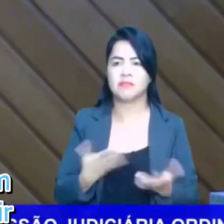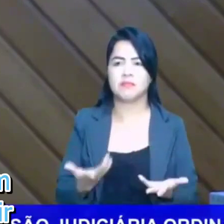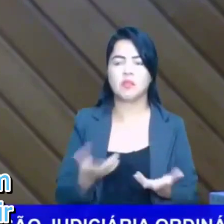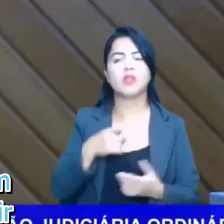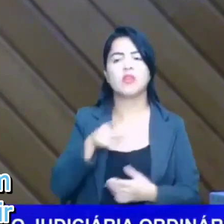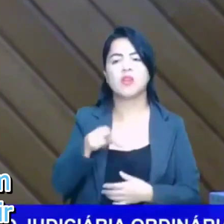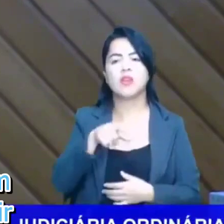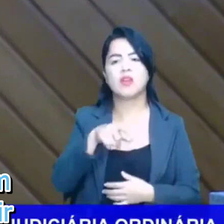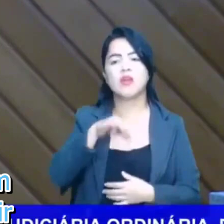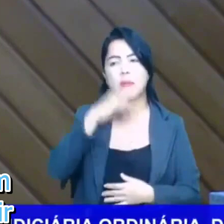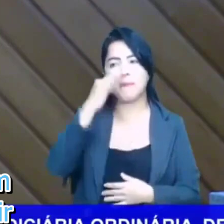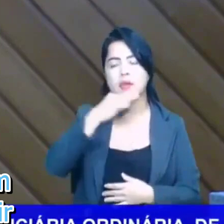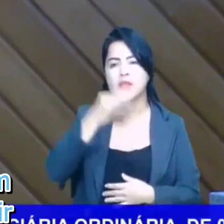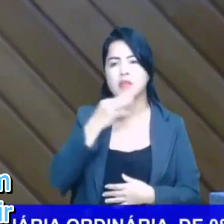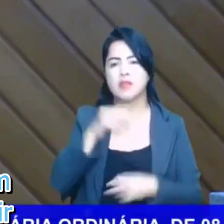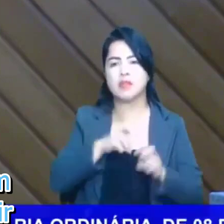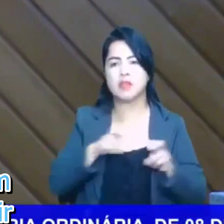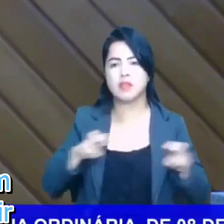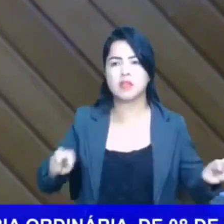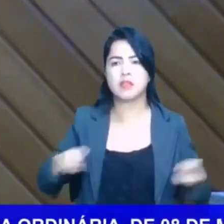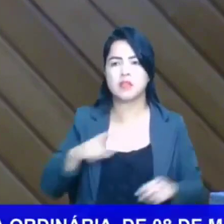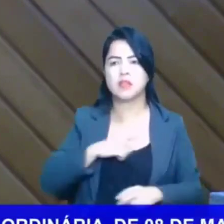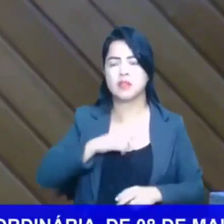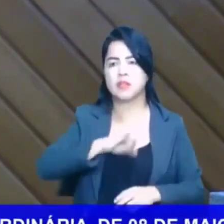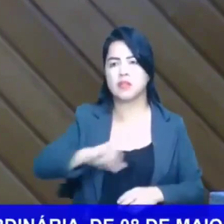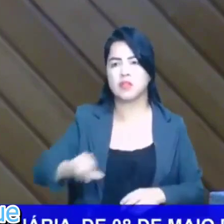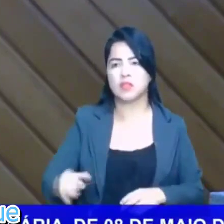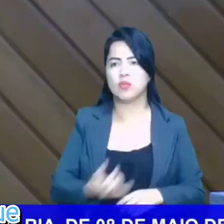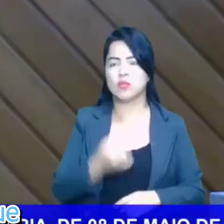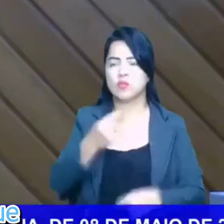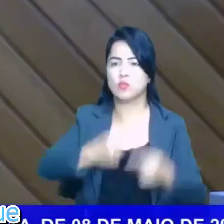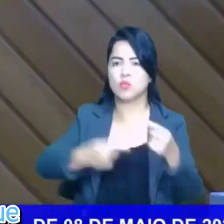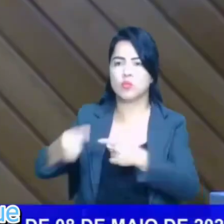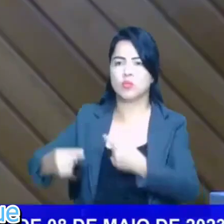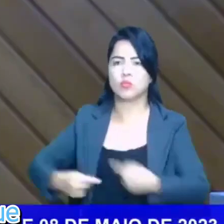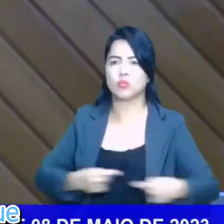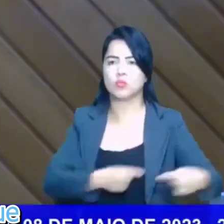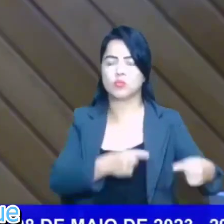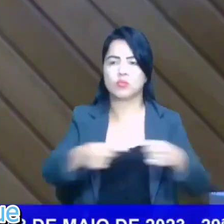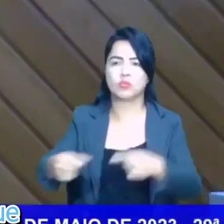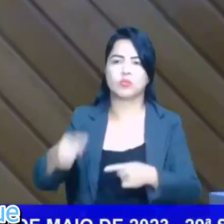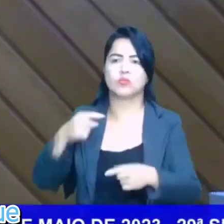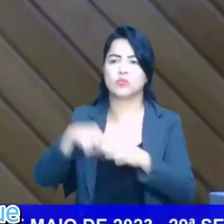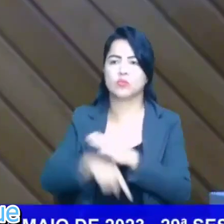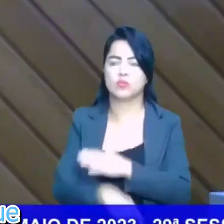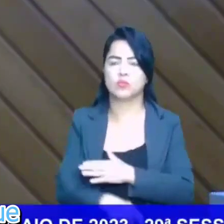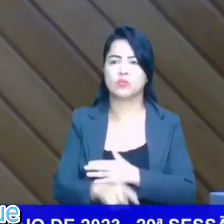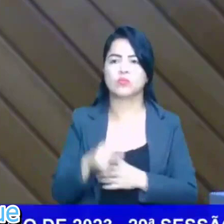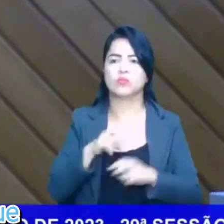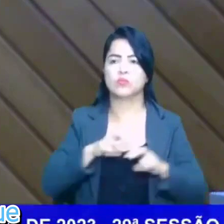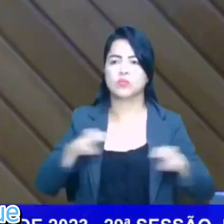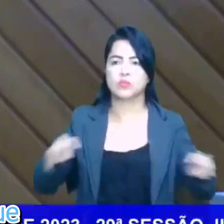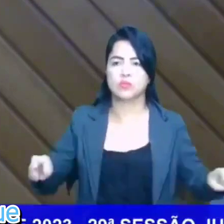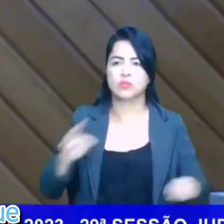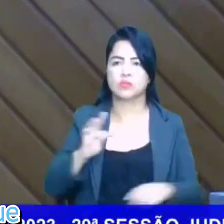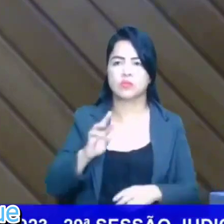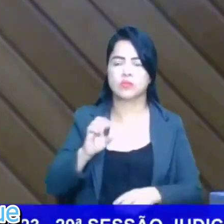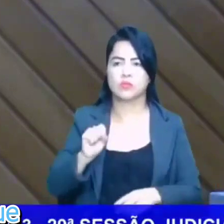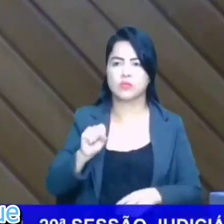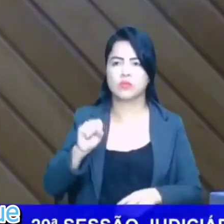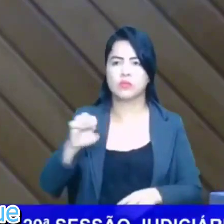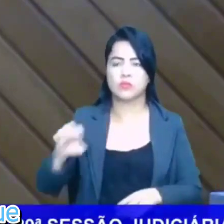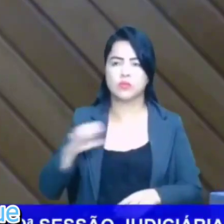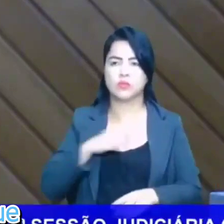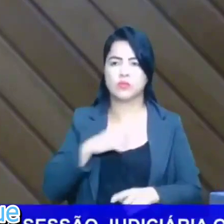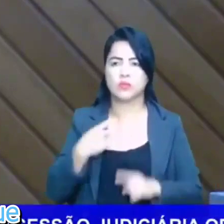desse tribunal, é um caso que nós vamos ter oportunidade de discutir um pouco mais profundamente no Tribunal Superior Eleitoral, dada